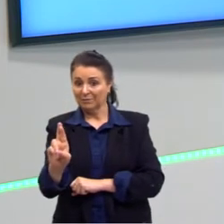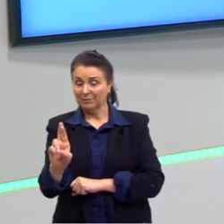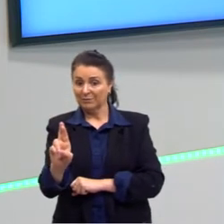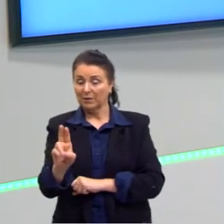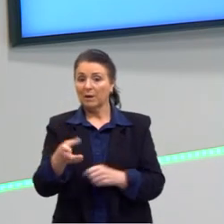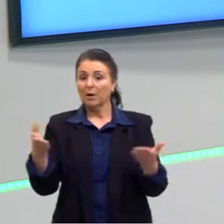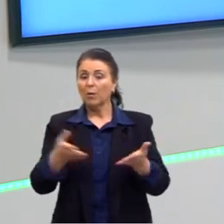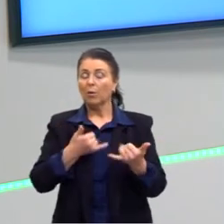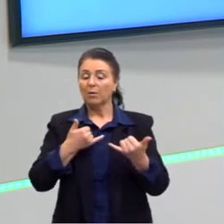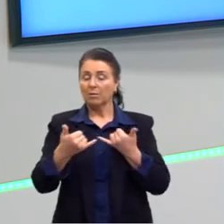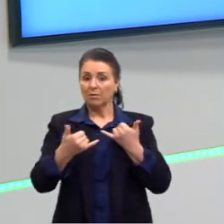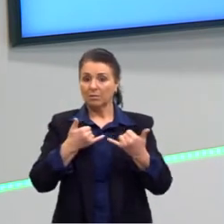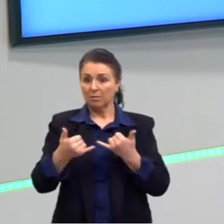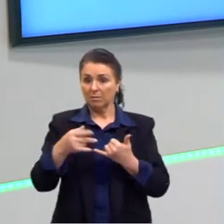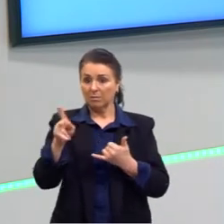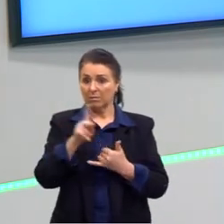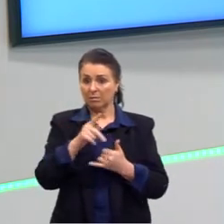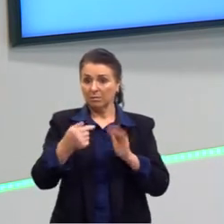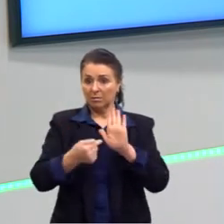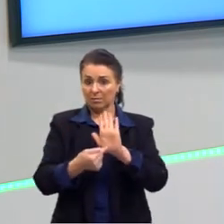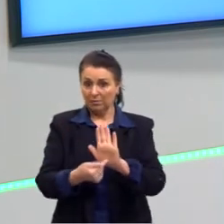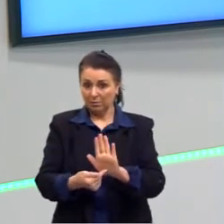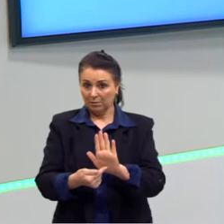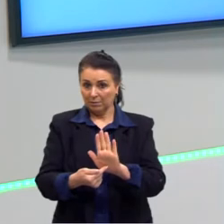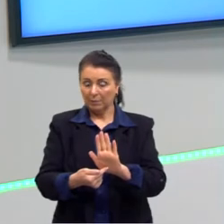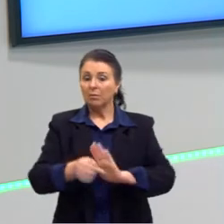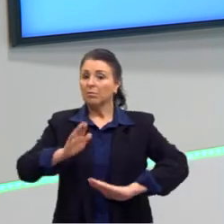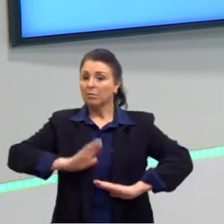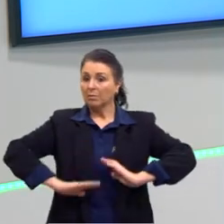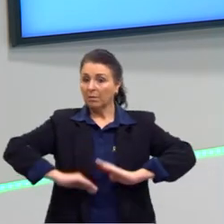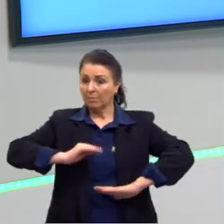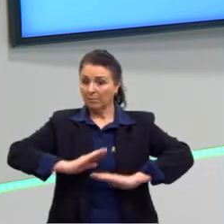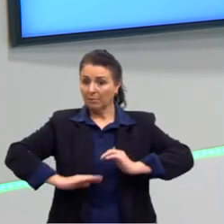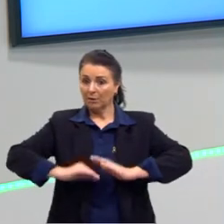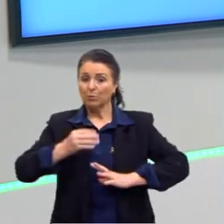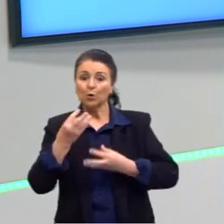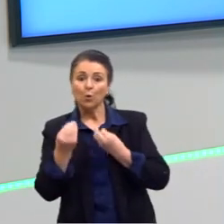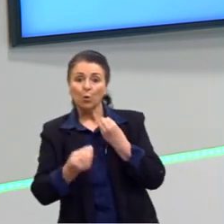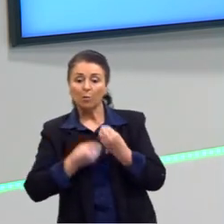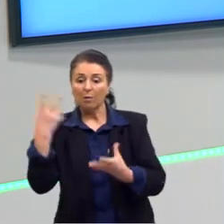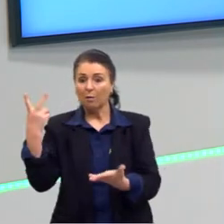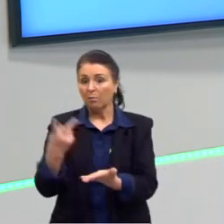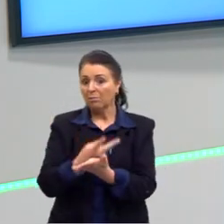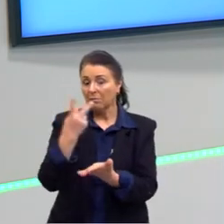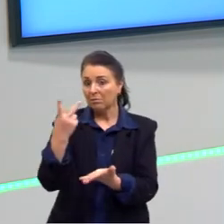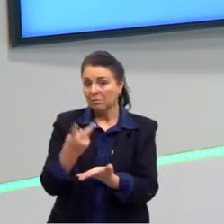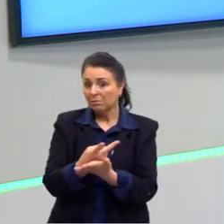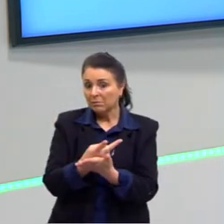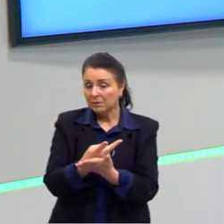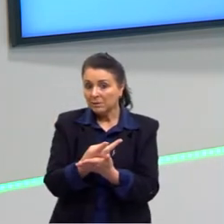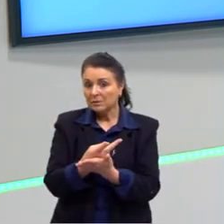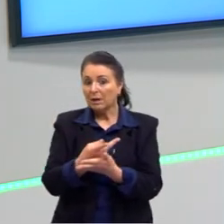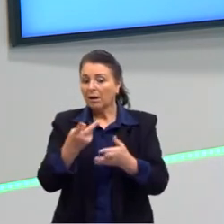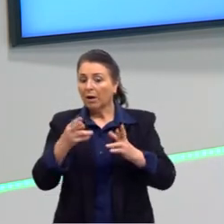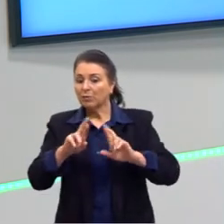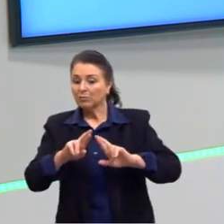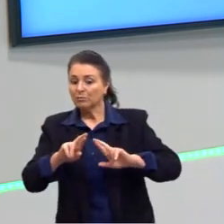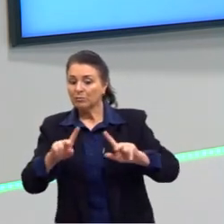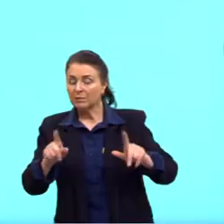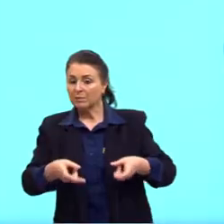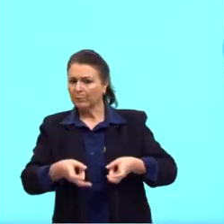aqui é um exemplo então né Para a gente colocar em prática como que ocorre né Essa diferenciação